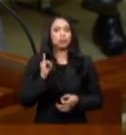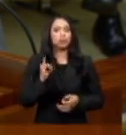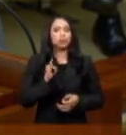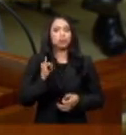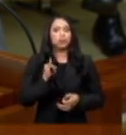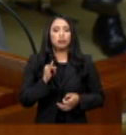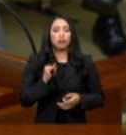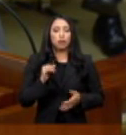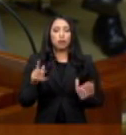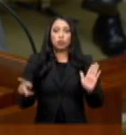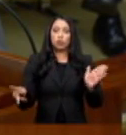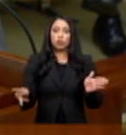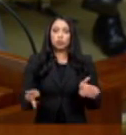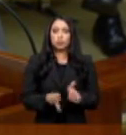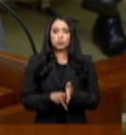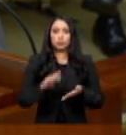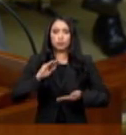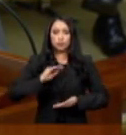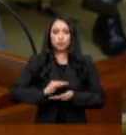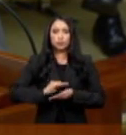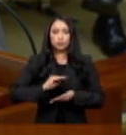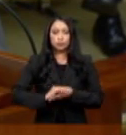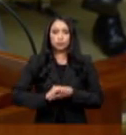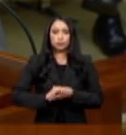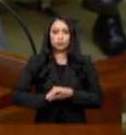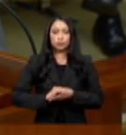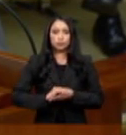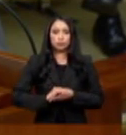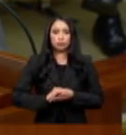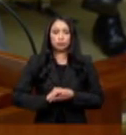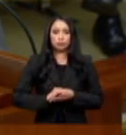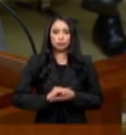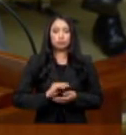próprio Supremo Tribunal Federal possa estabelecer.